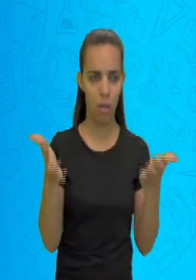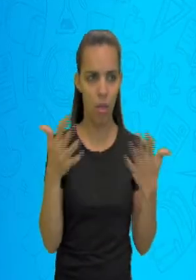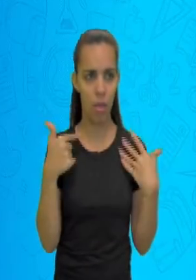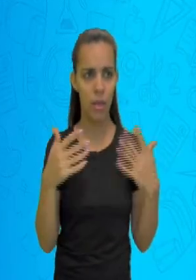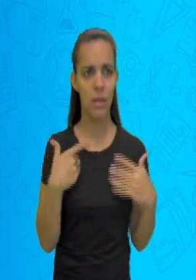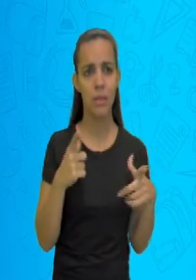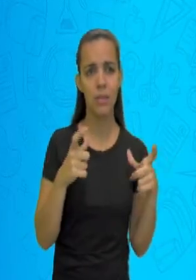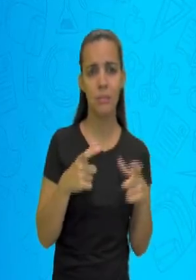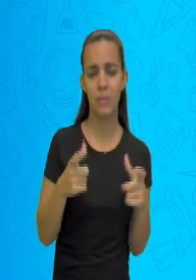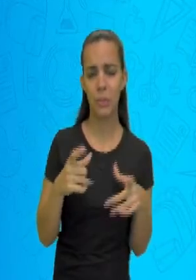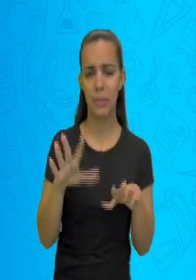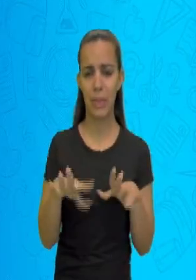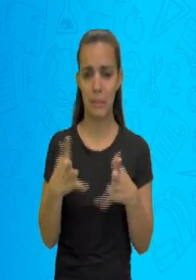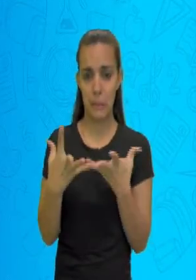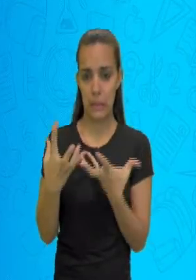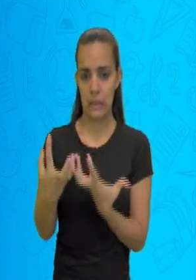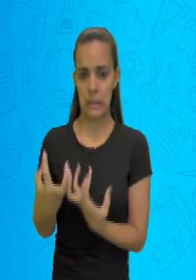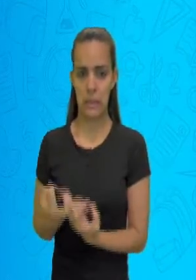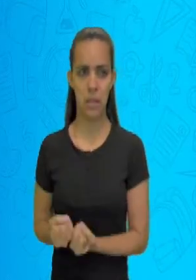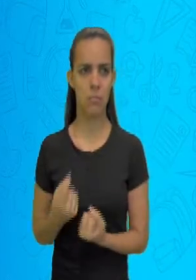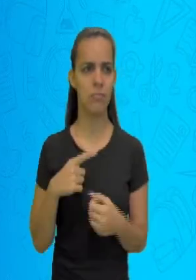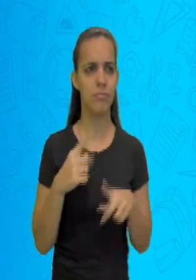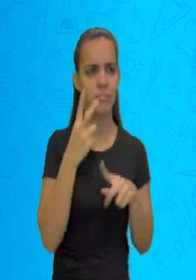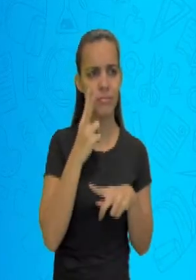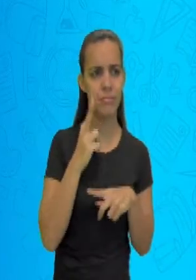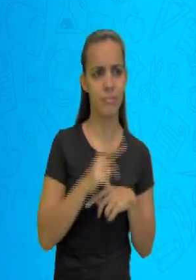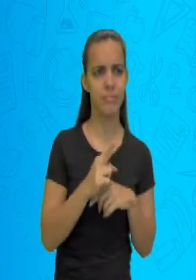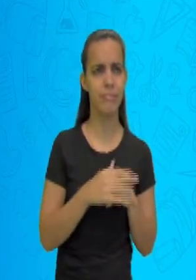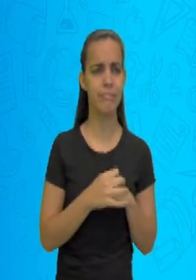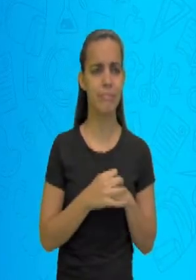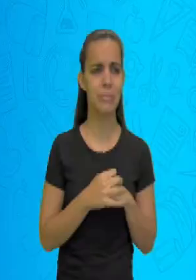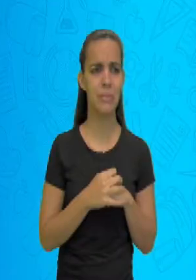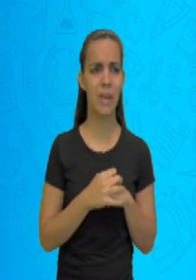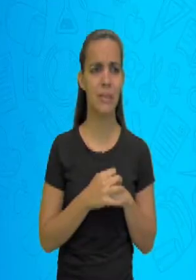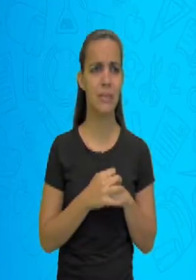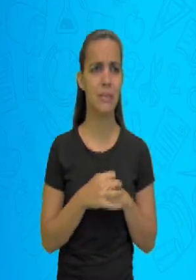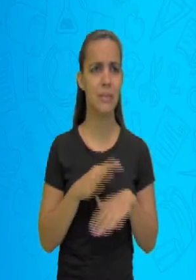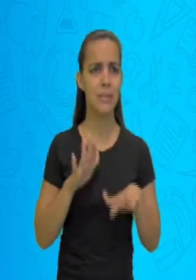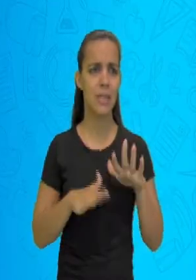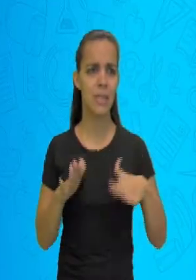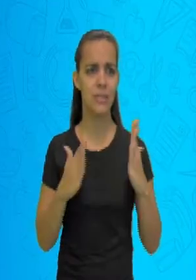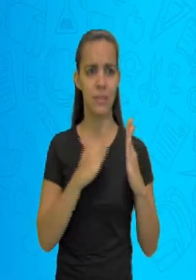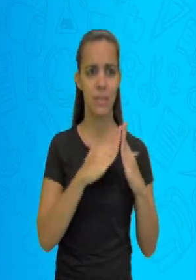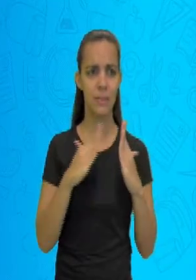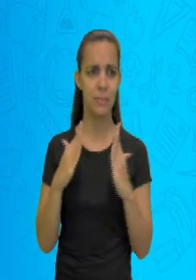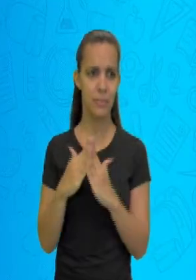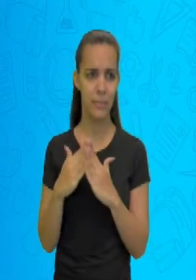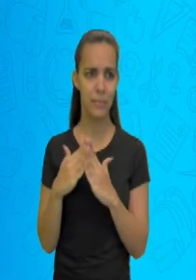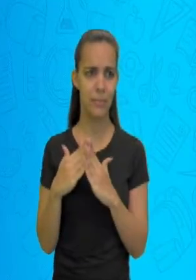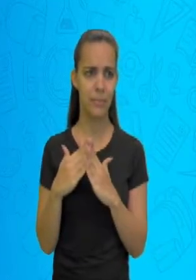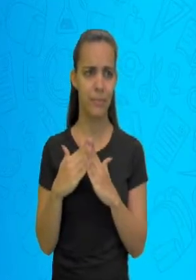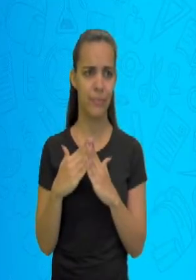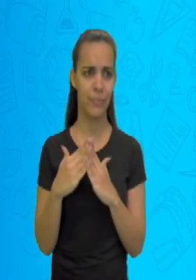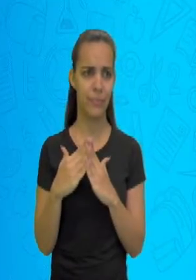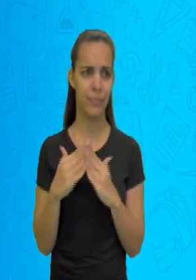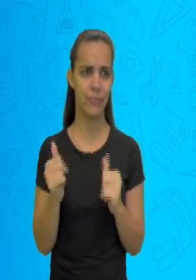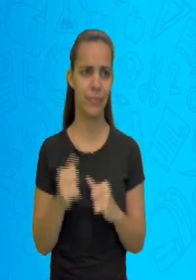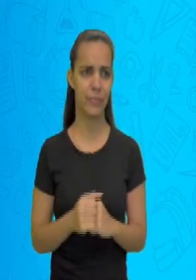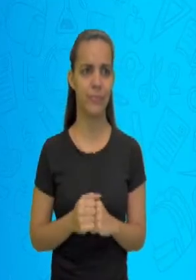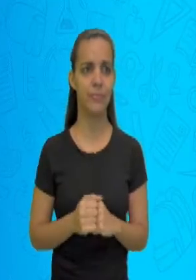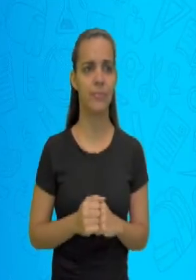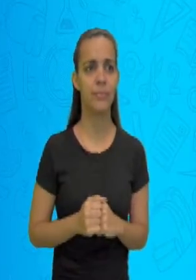calor. Então as construções são diferentes. As casas onde nevam muito,